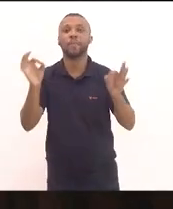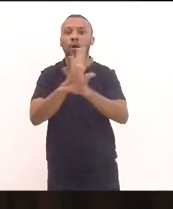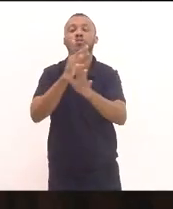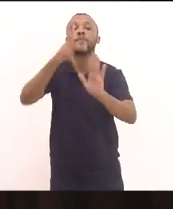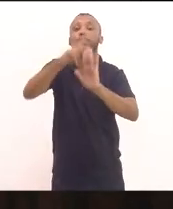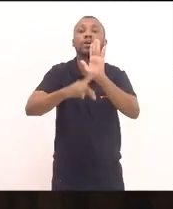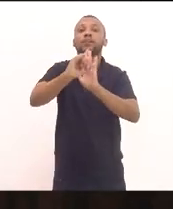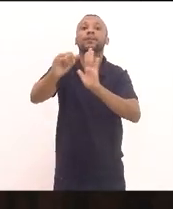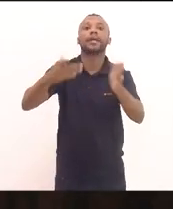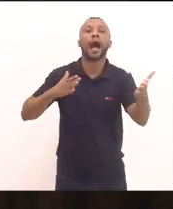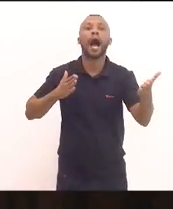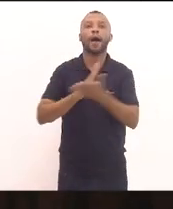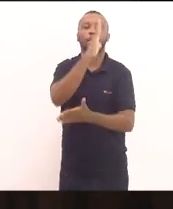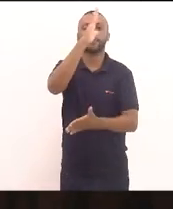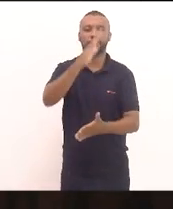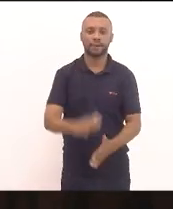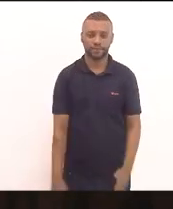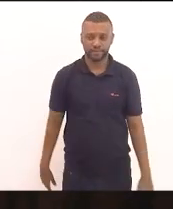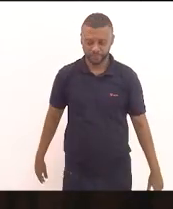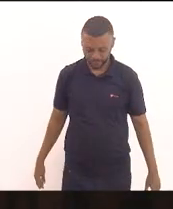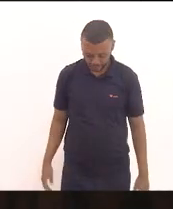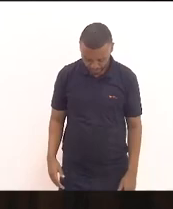o projeto.